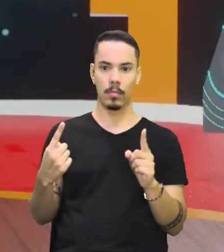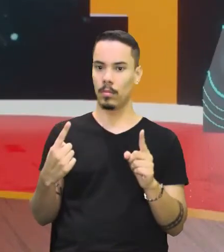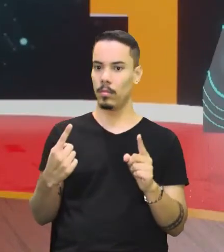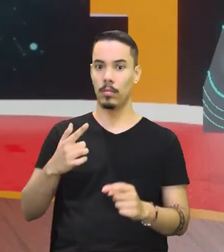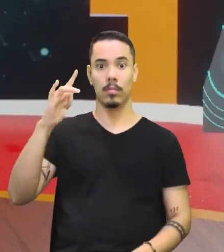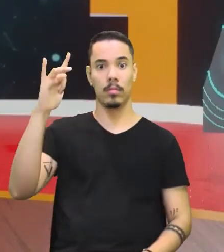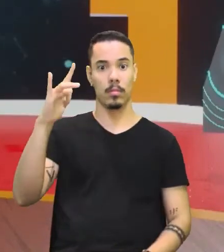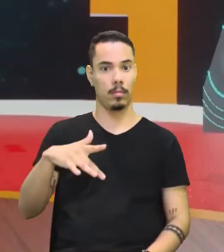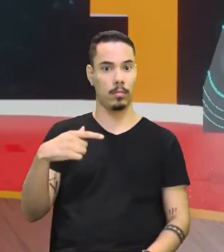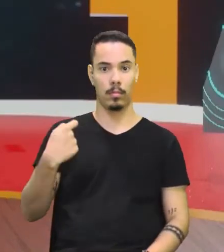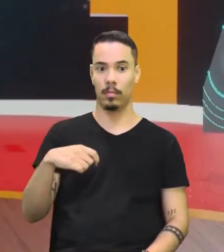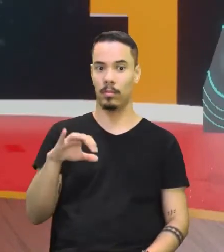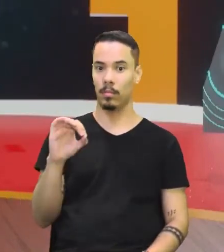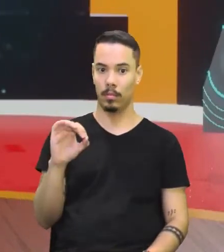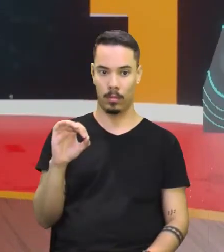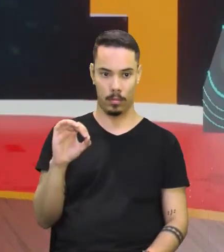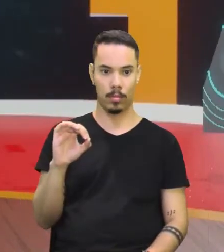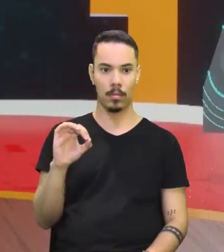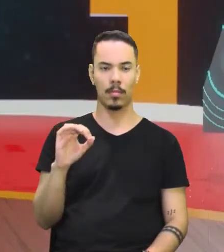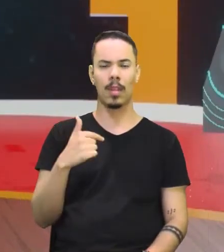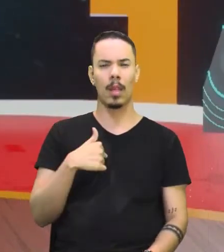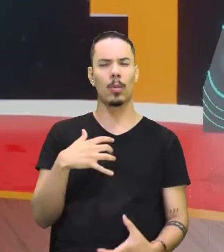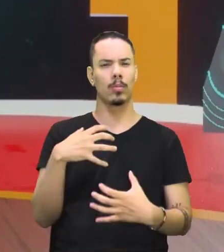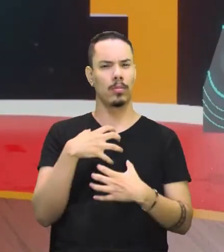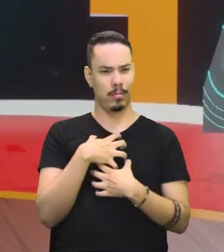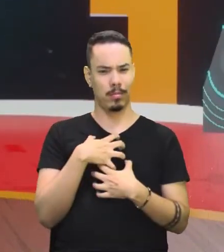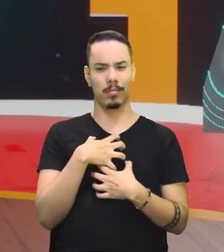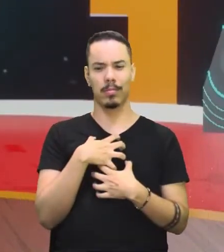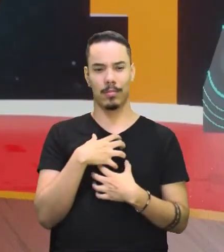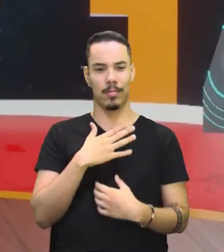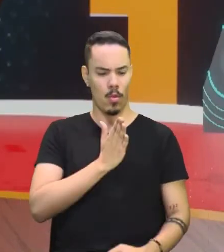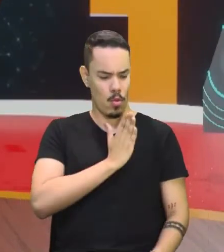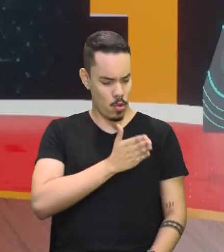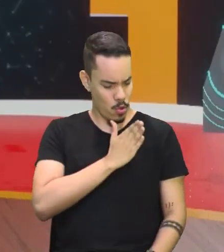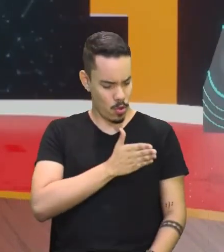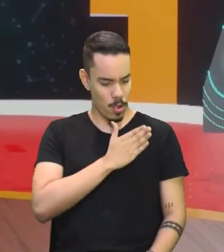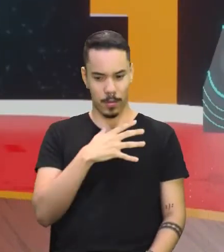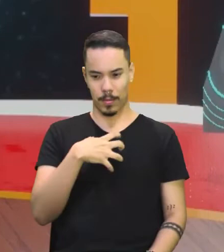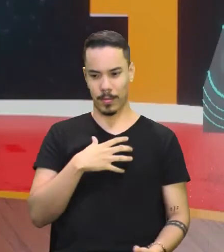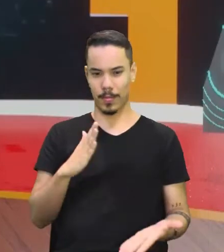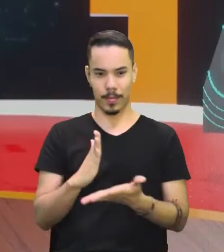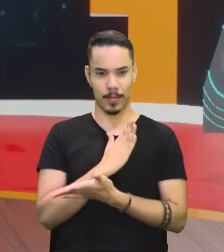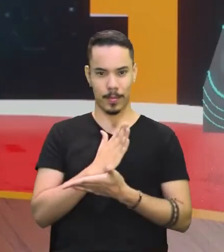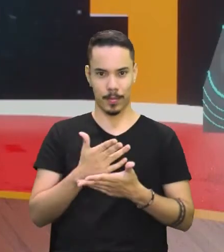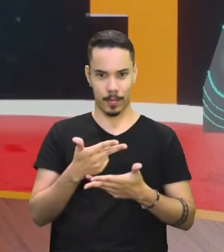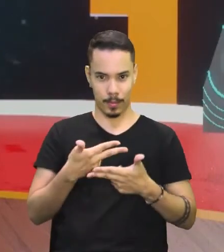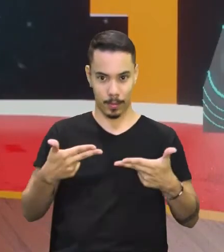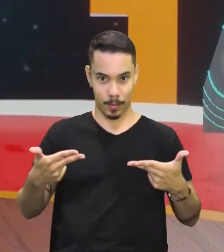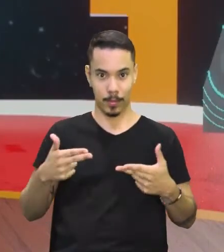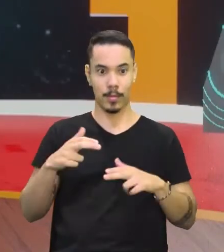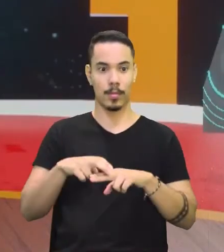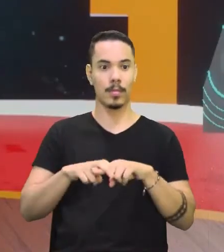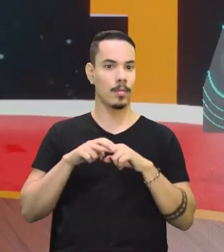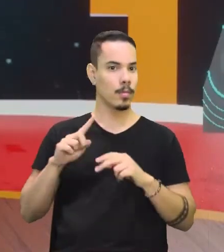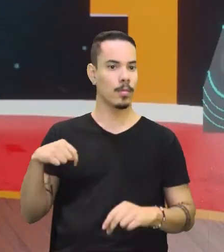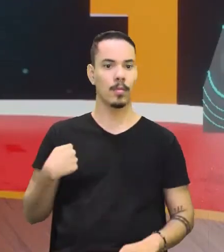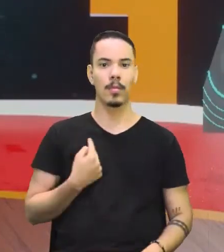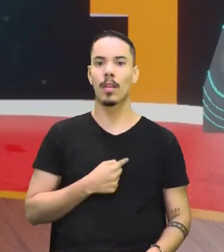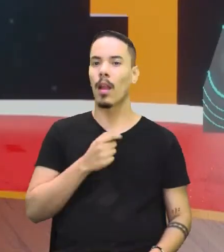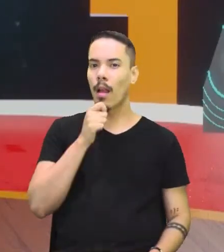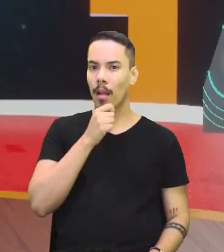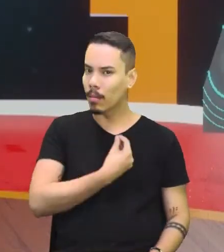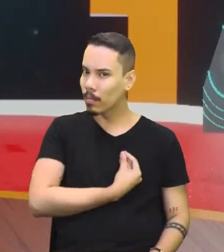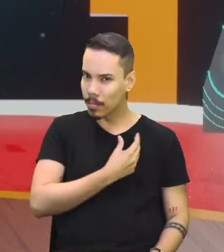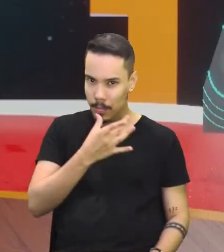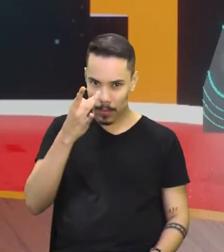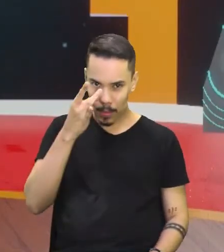que ser 0. Eu acho que eu sinto, assim, meu coração sente algumas coisas, né? Por mais que a gente não esteja aí presencial perto